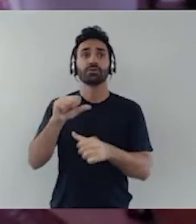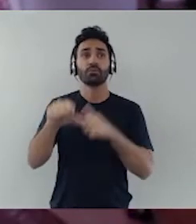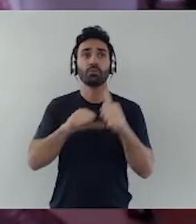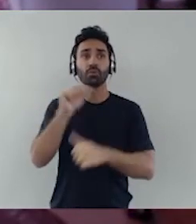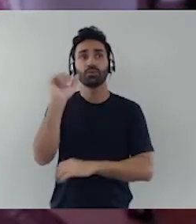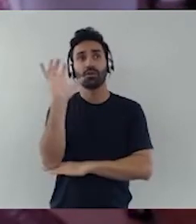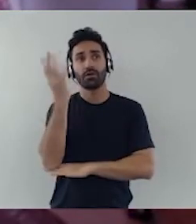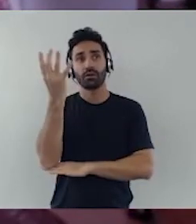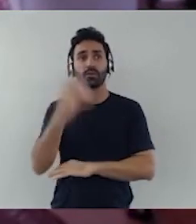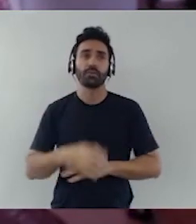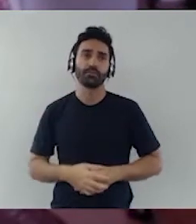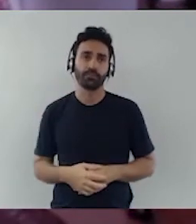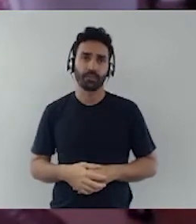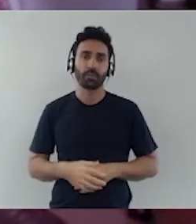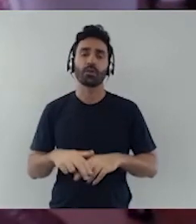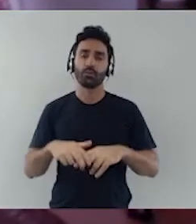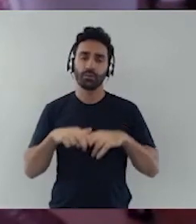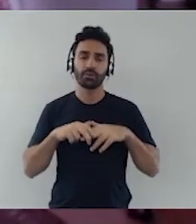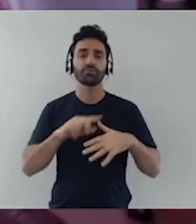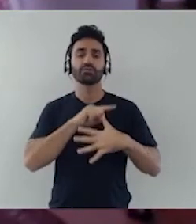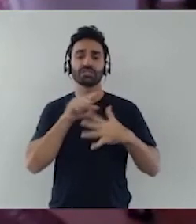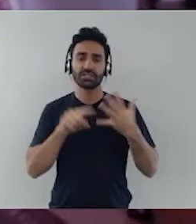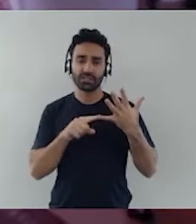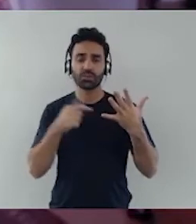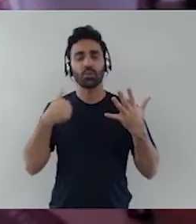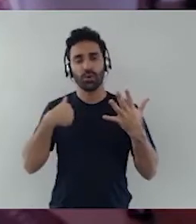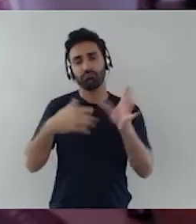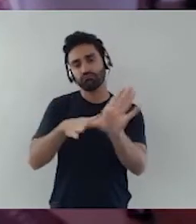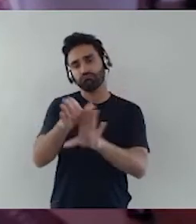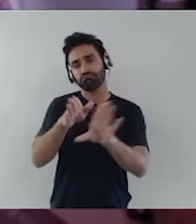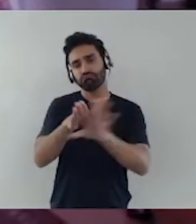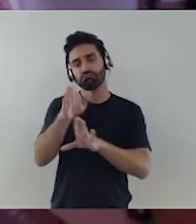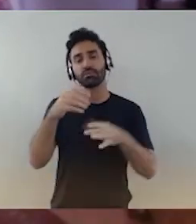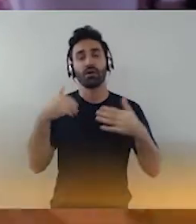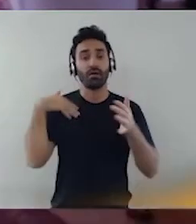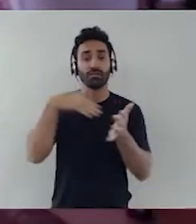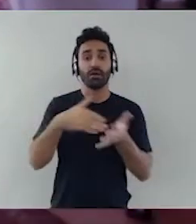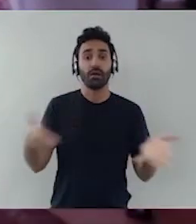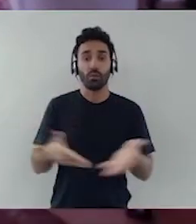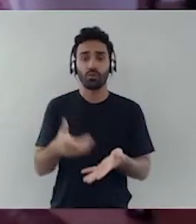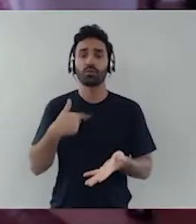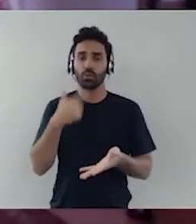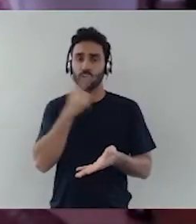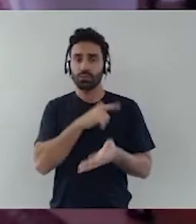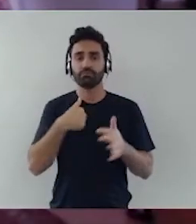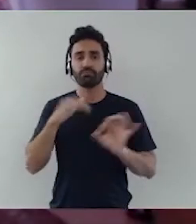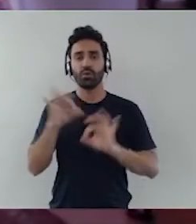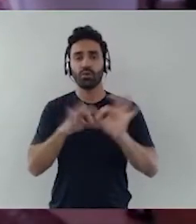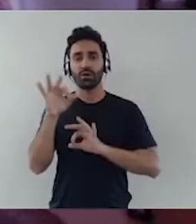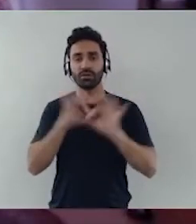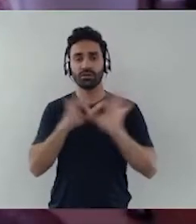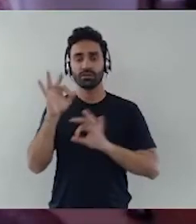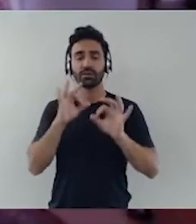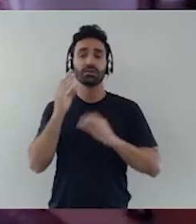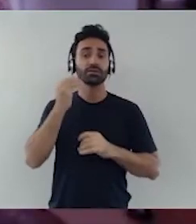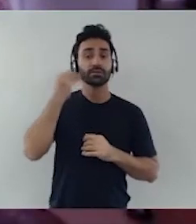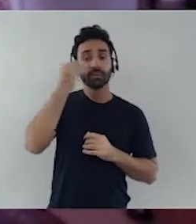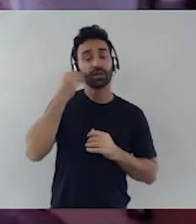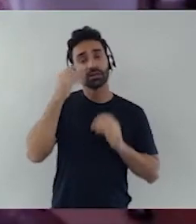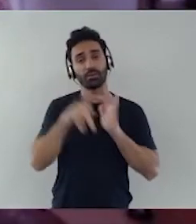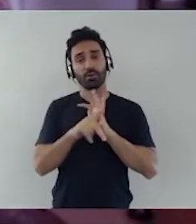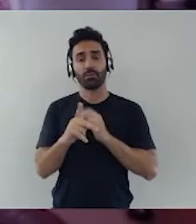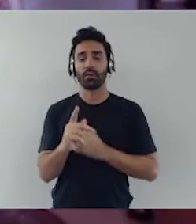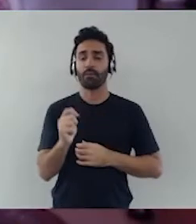curso. Então, são essas as 5 lições que eu, pelo menos até agora, consegui organizar da experiência da